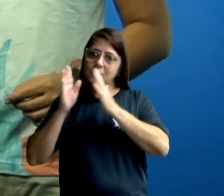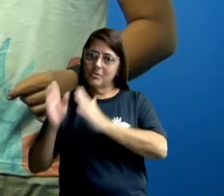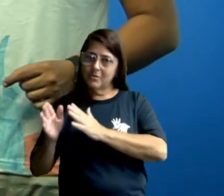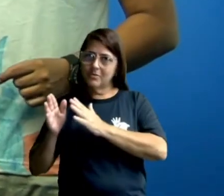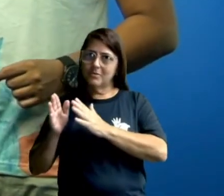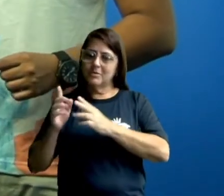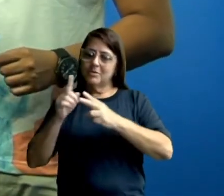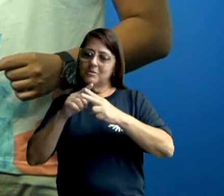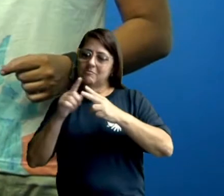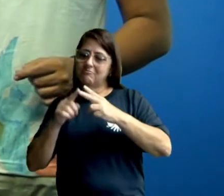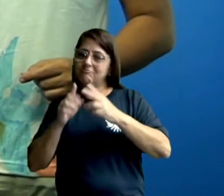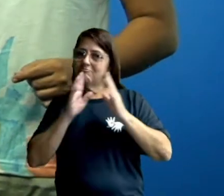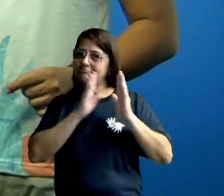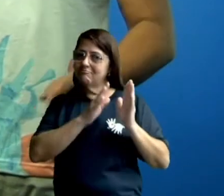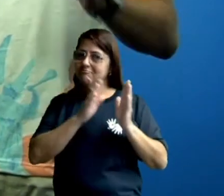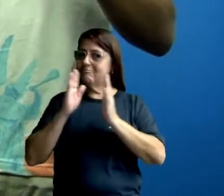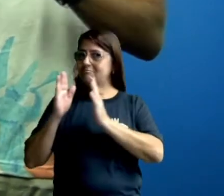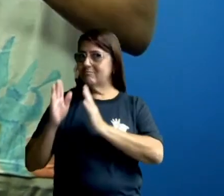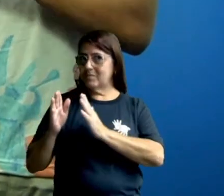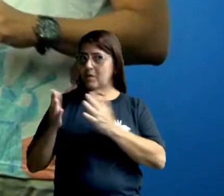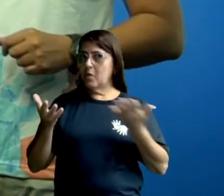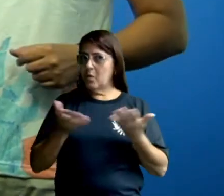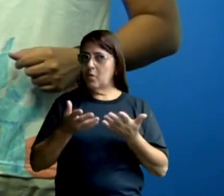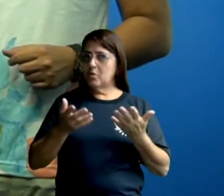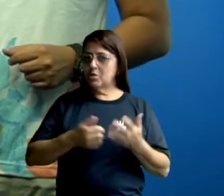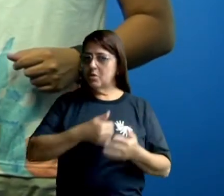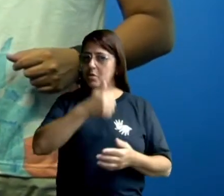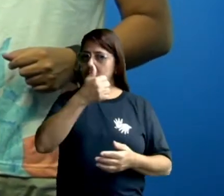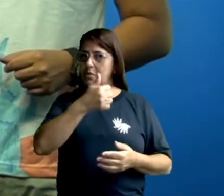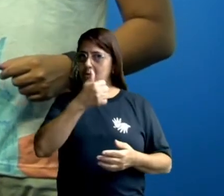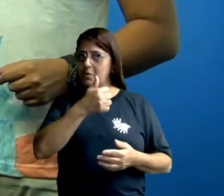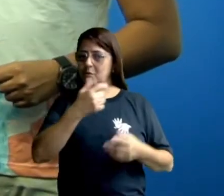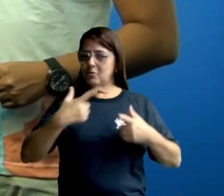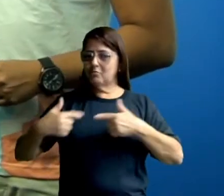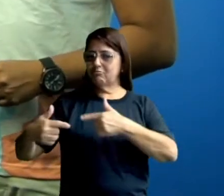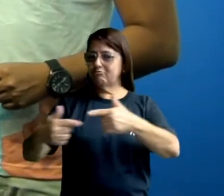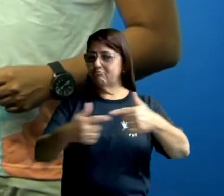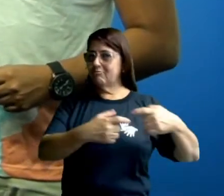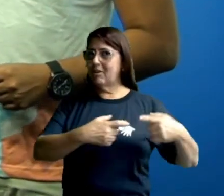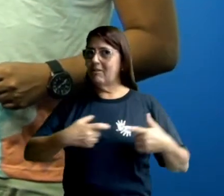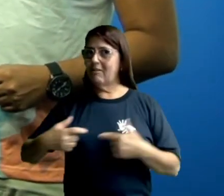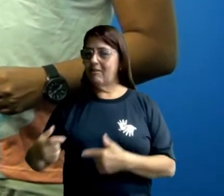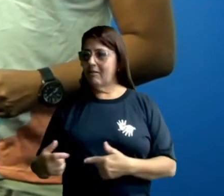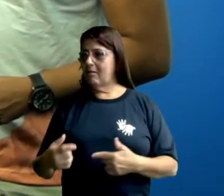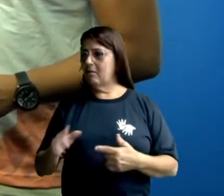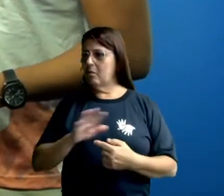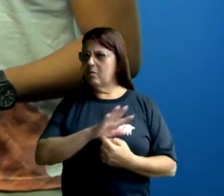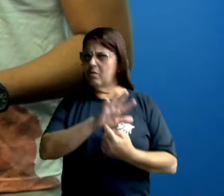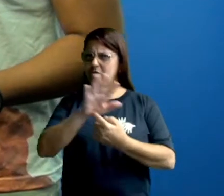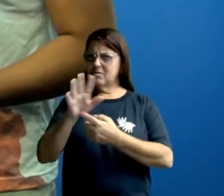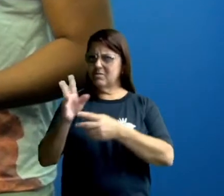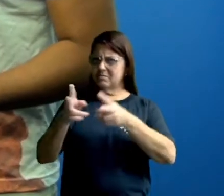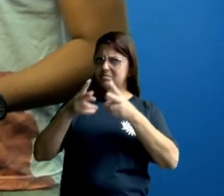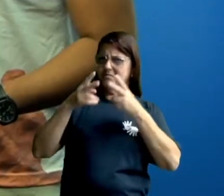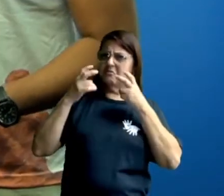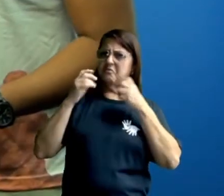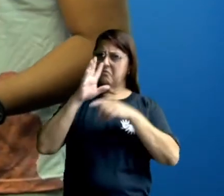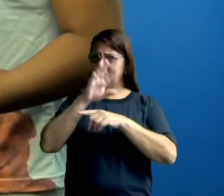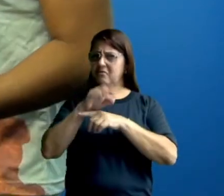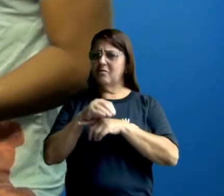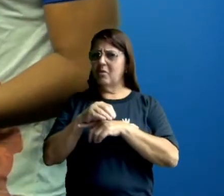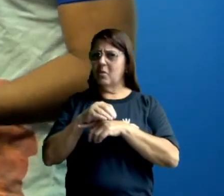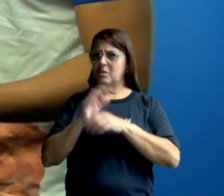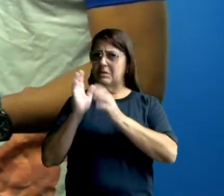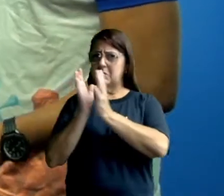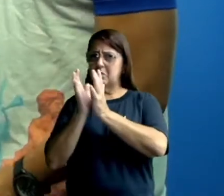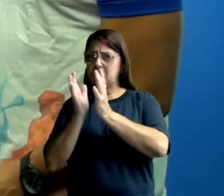partes. Hoje estaremos vendo a parte 1 deste conflito. Bem, como ilustração aqui, você já pode observar as